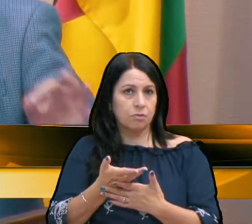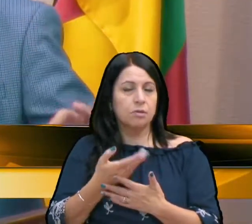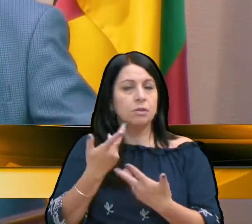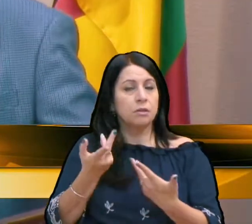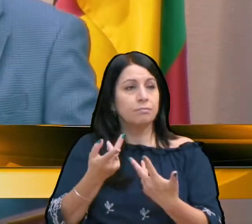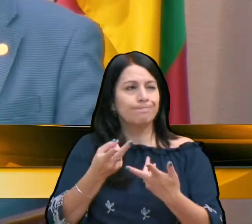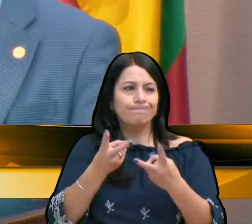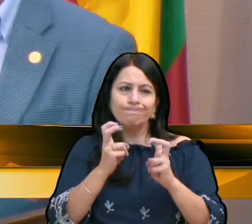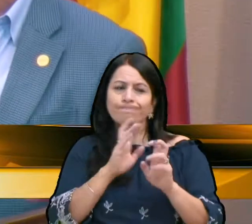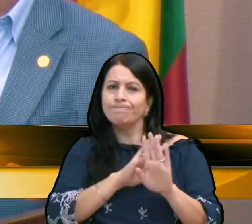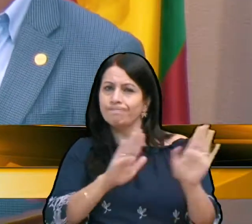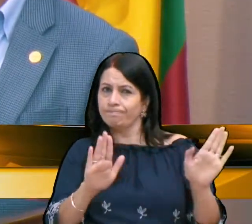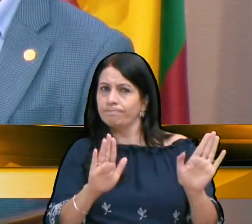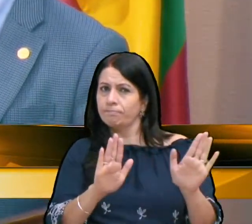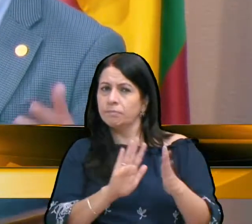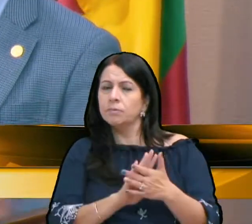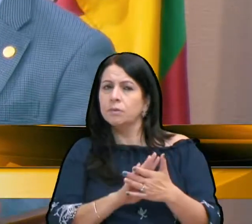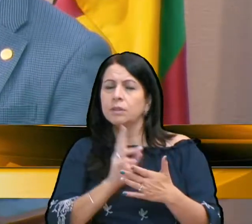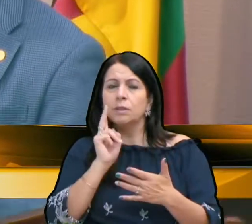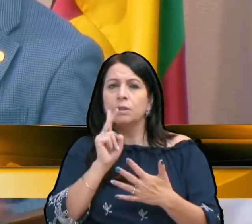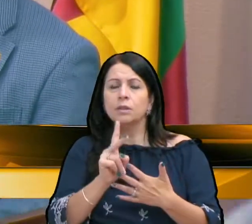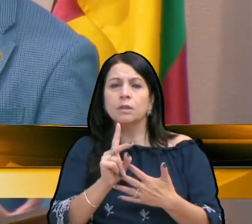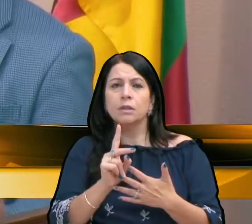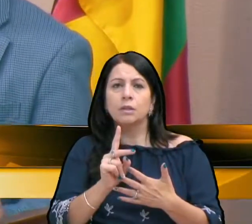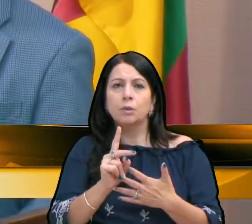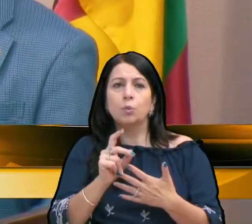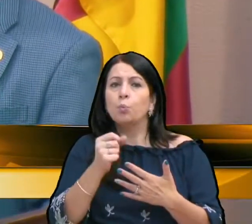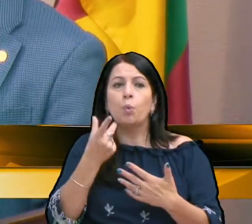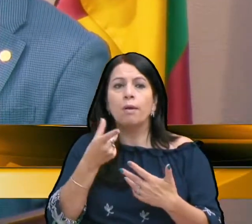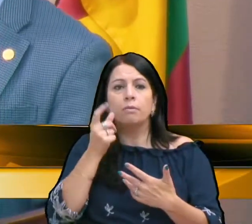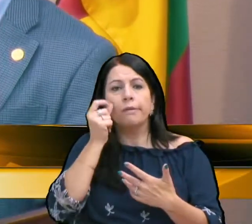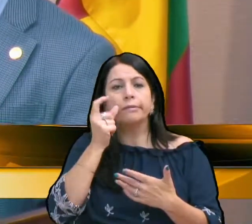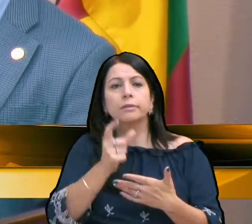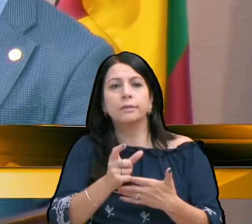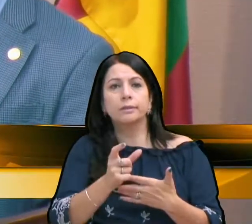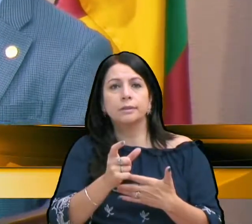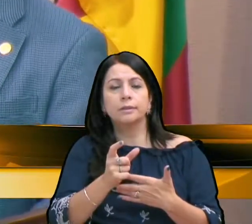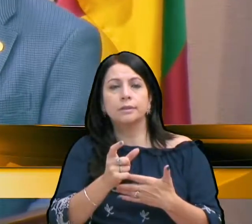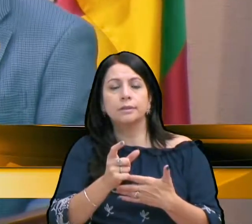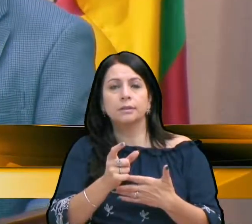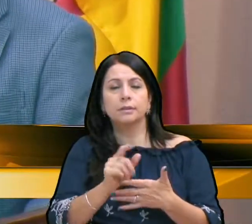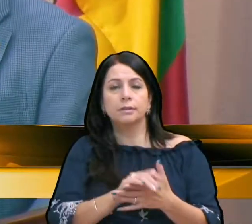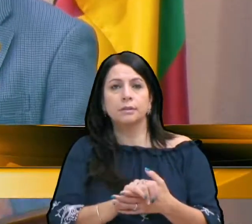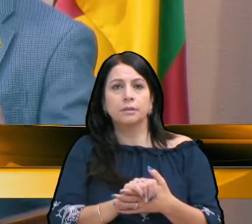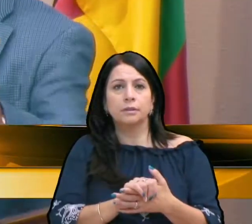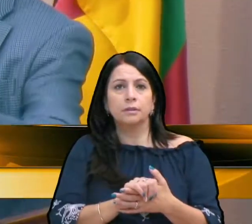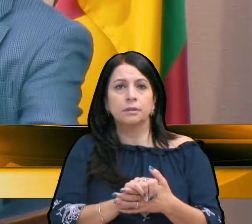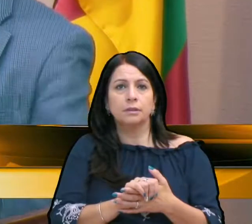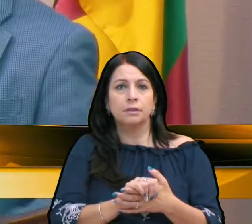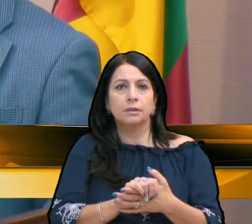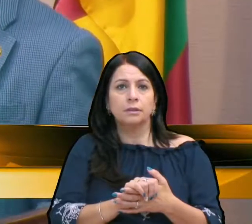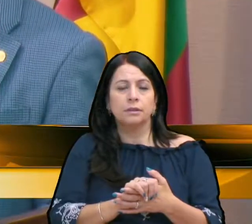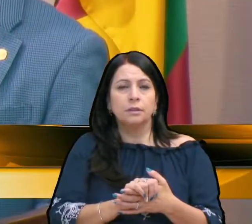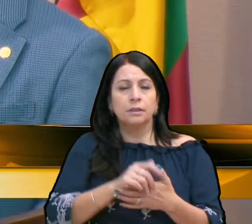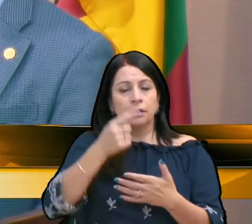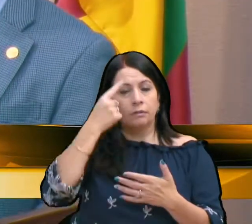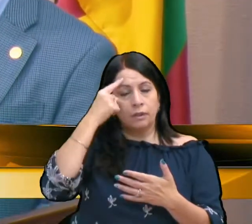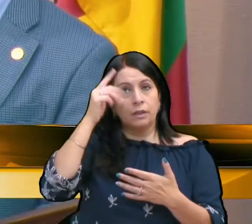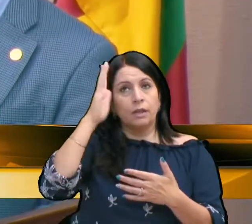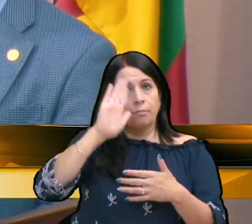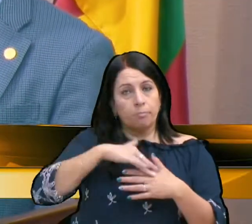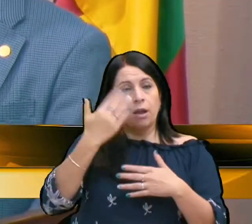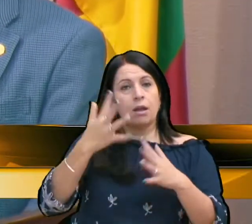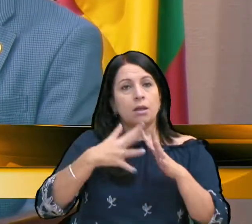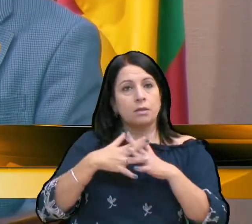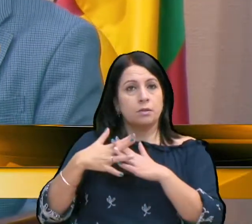Então percebam, qual é o interesse de se criar mais esse transtorno para